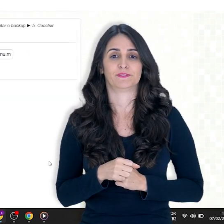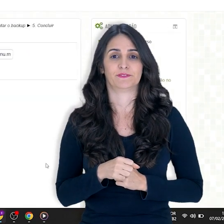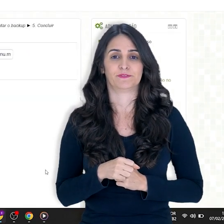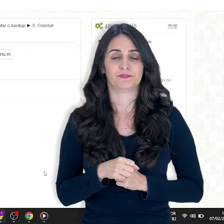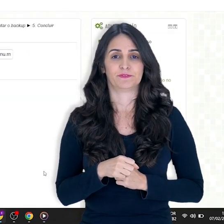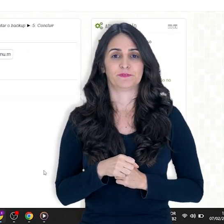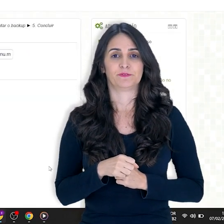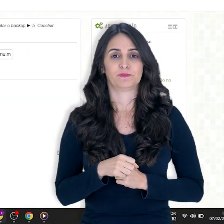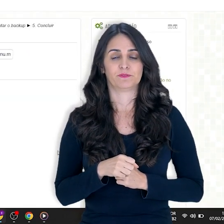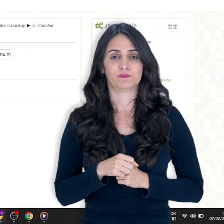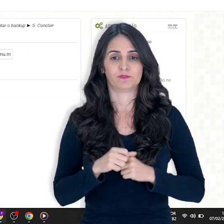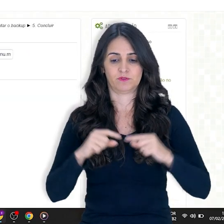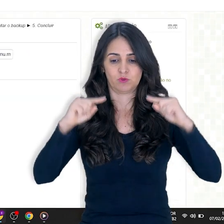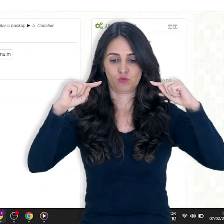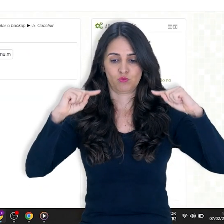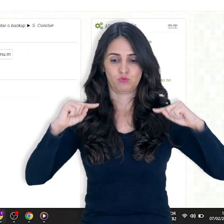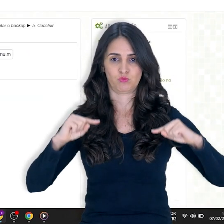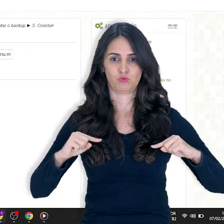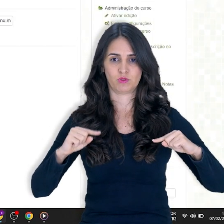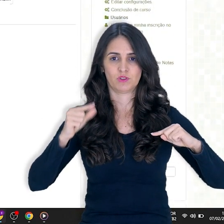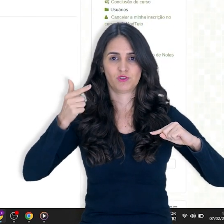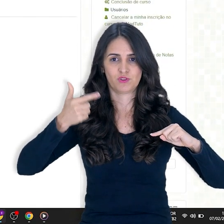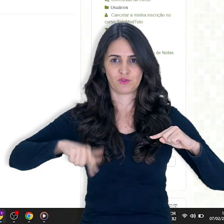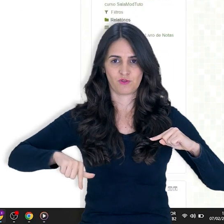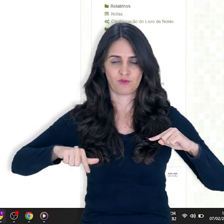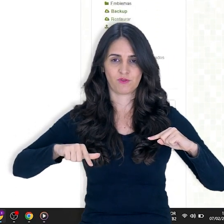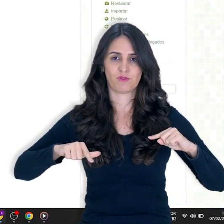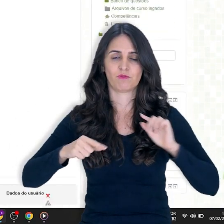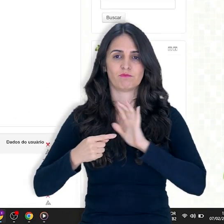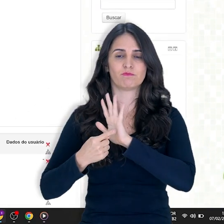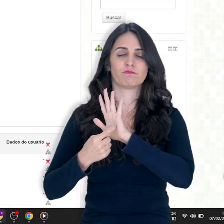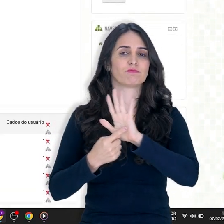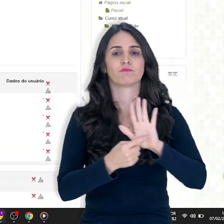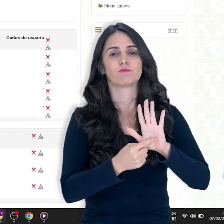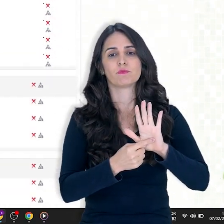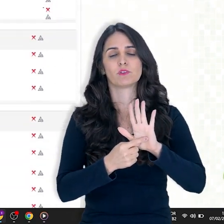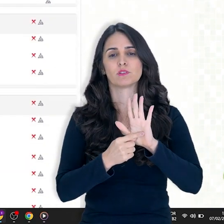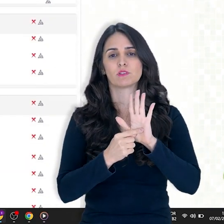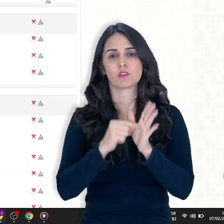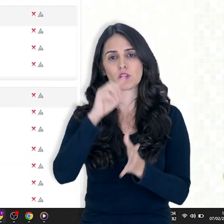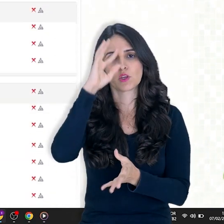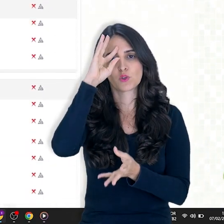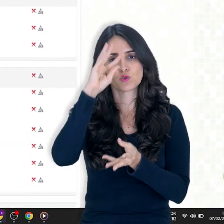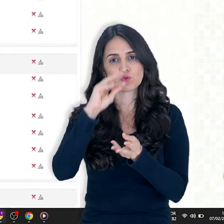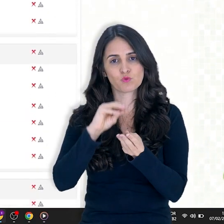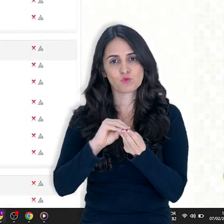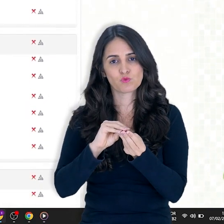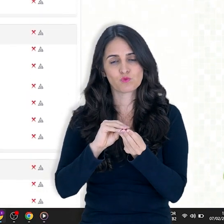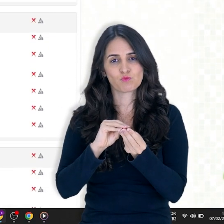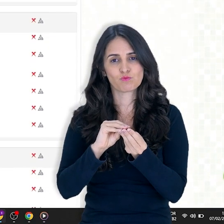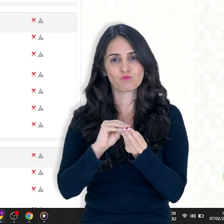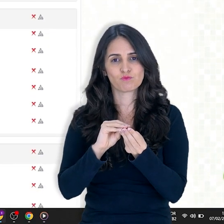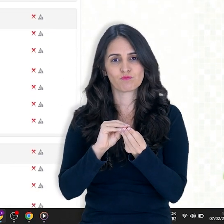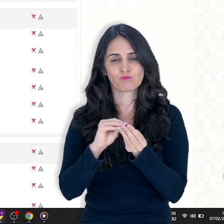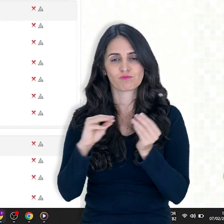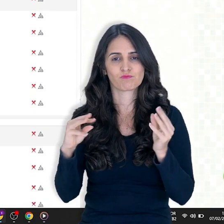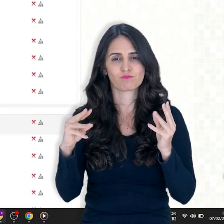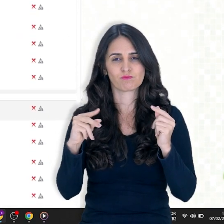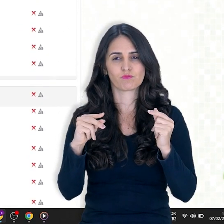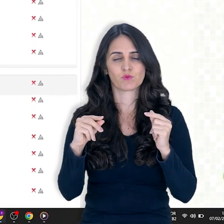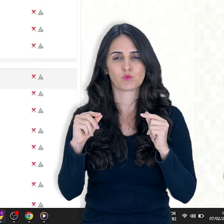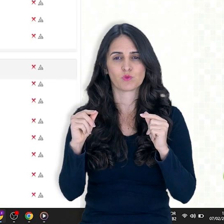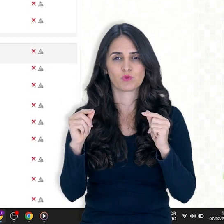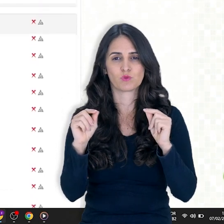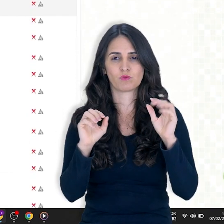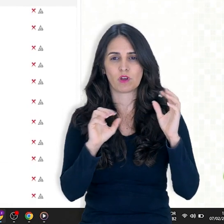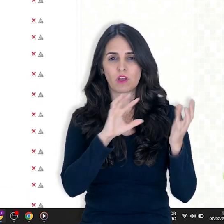próximo, aí eu rolo para baixo novamente. Vai mostrar agora o resumo, né, de tudo